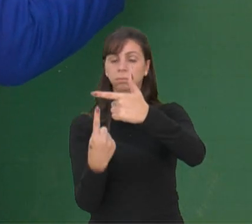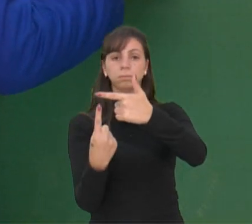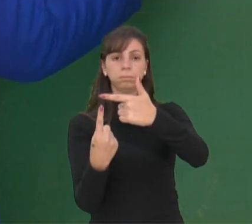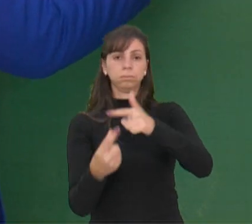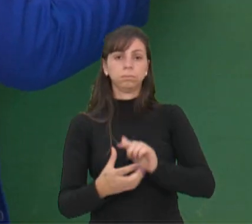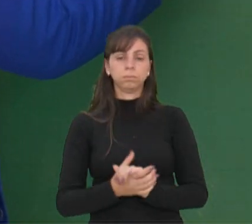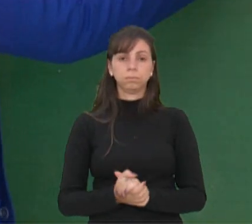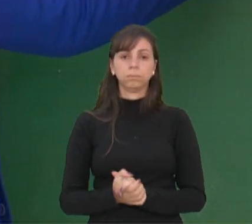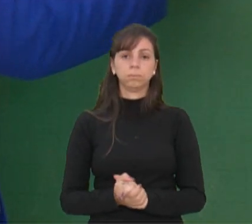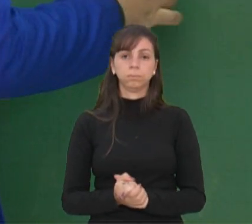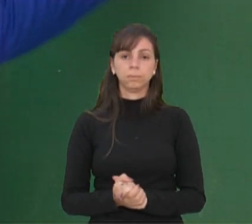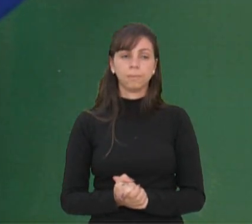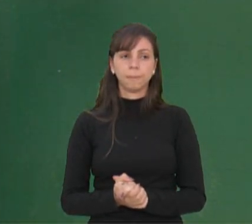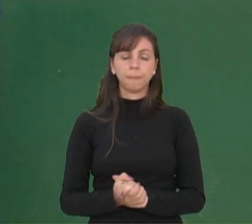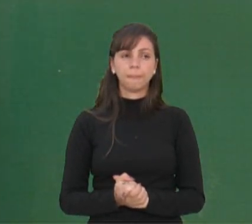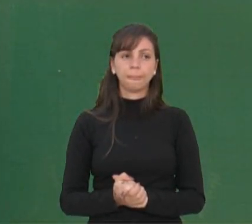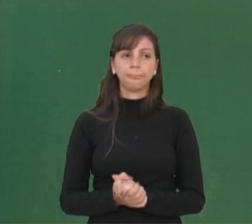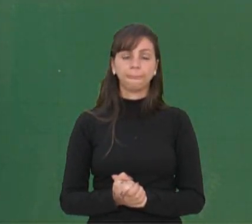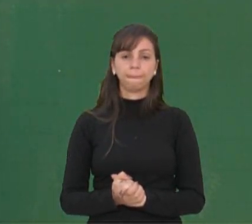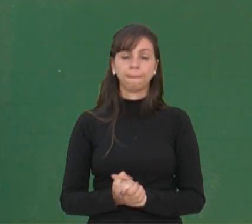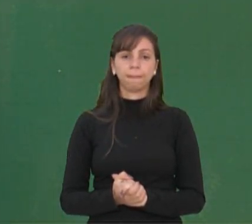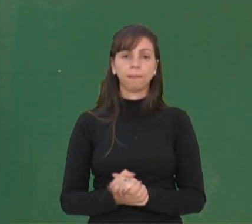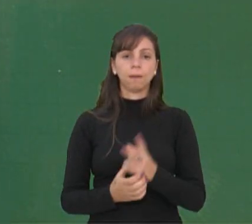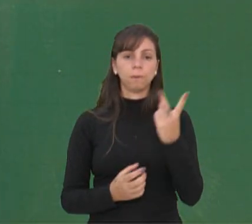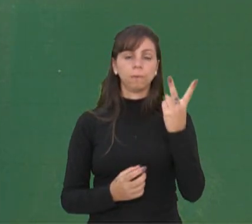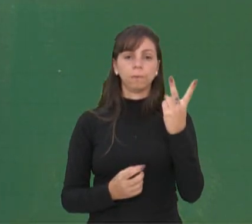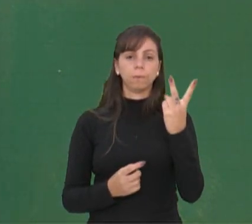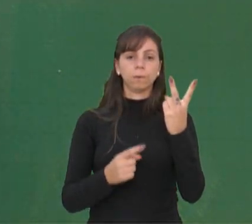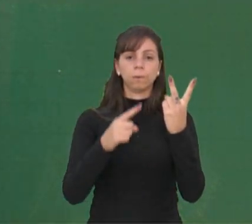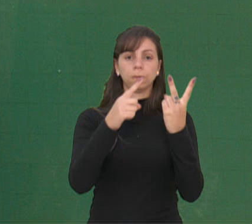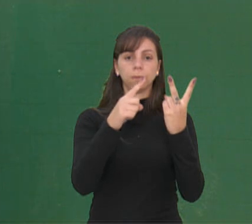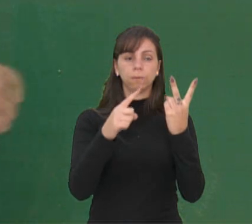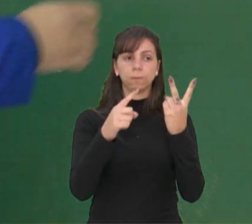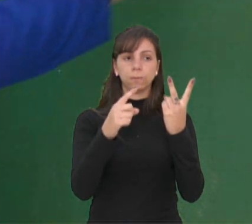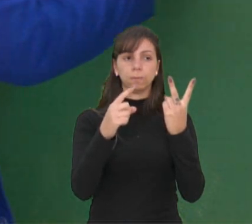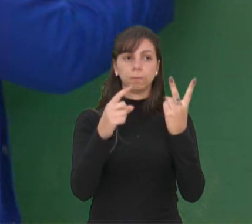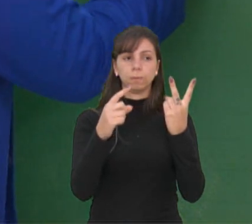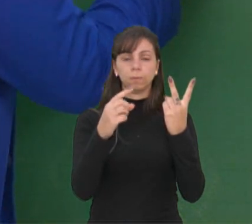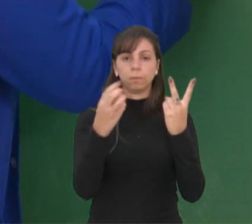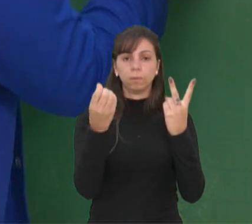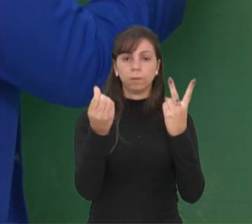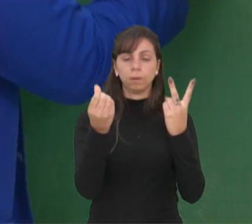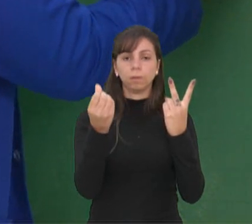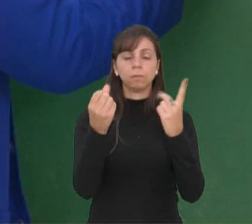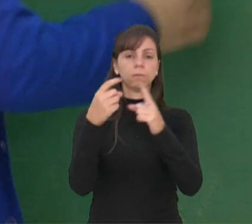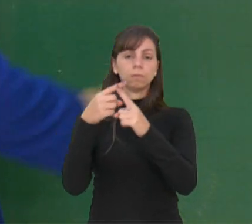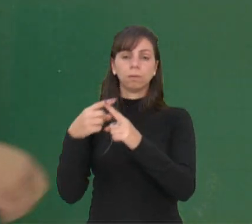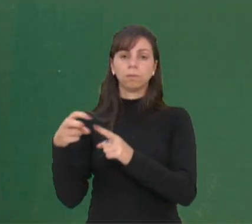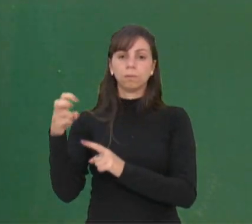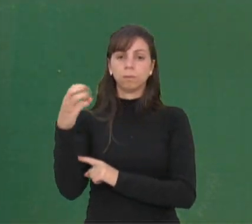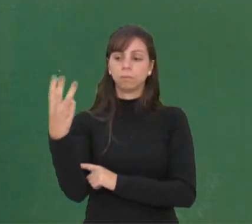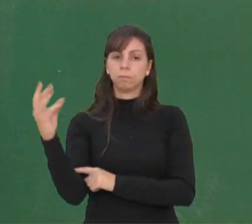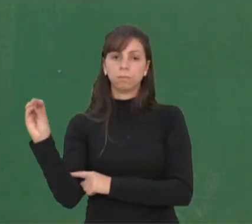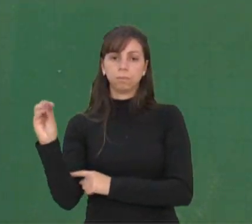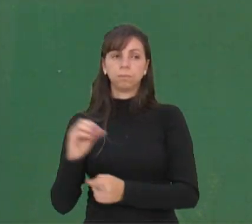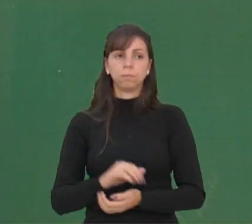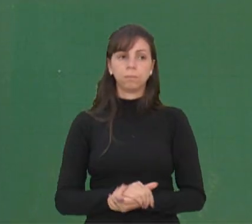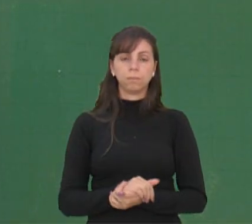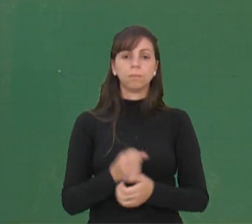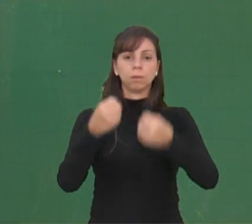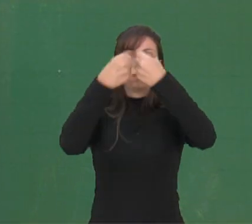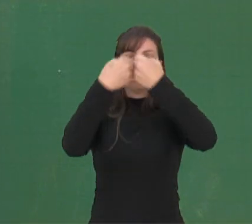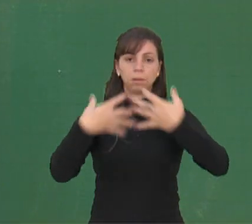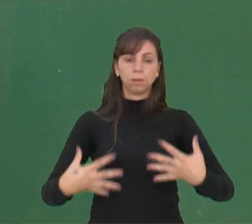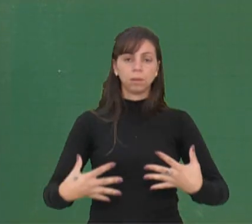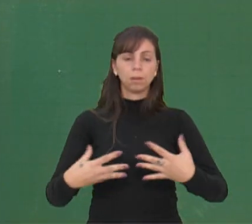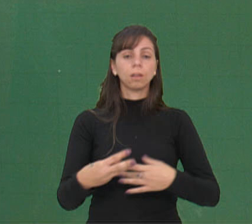é 1. 2 vezes 3 é 6 e 6 vezes 5 é 30. O MMC de 5, 3 e